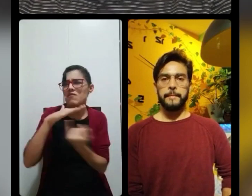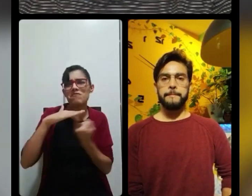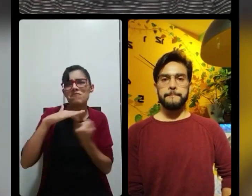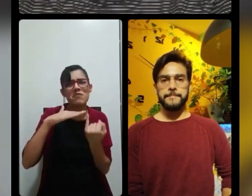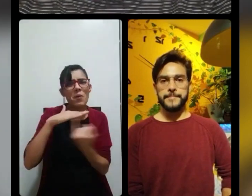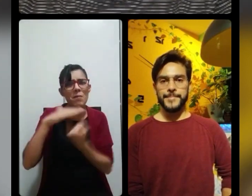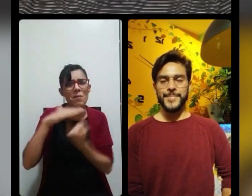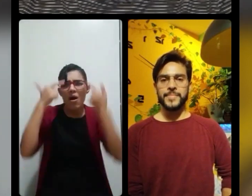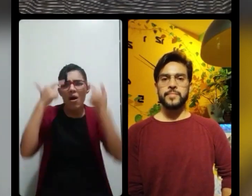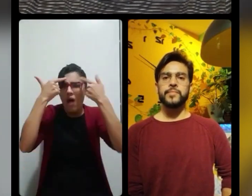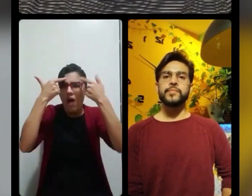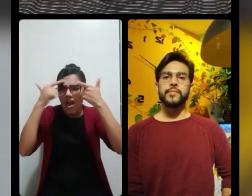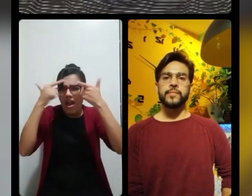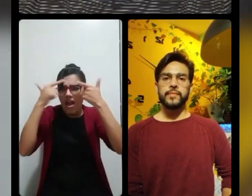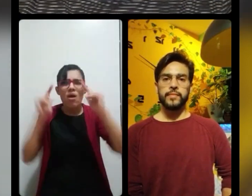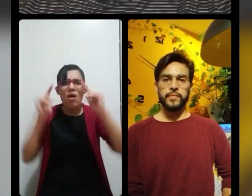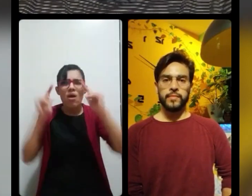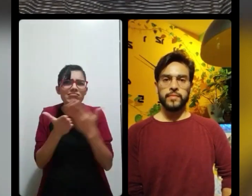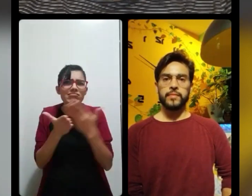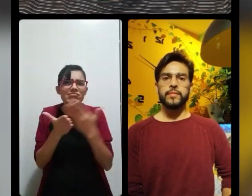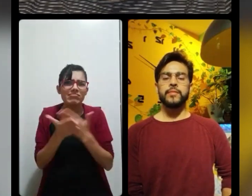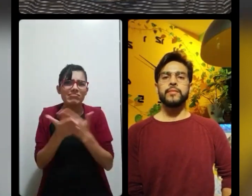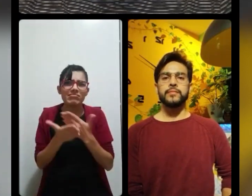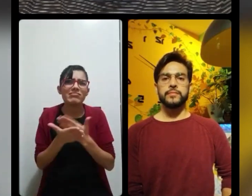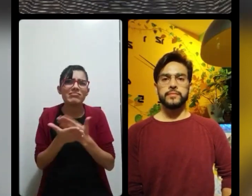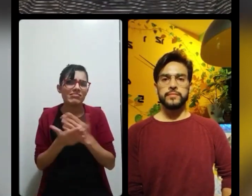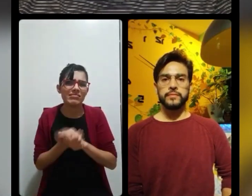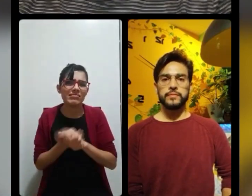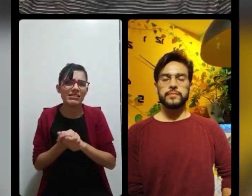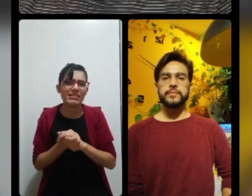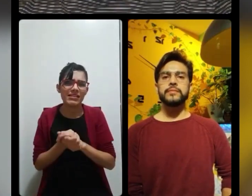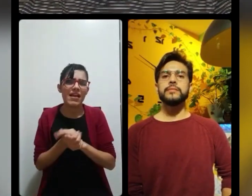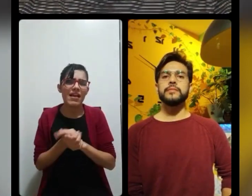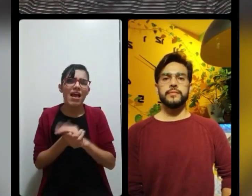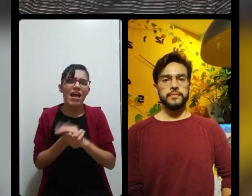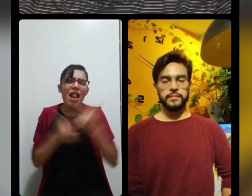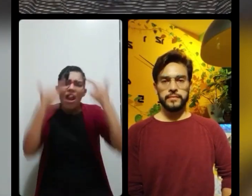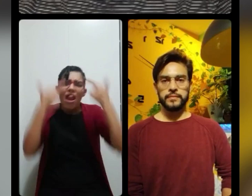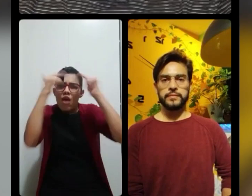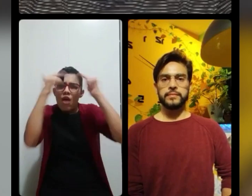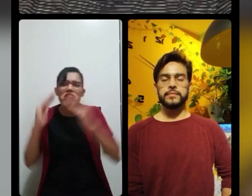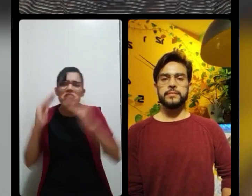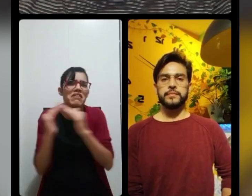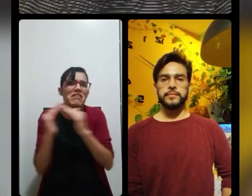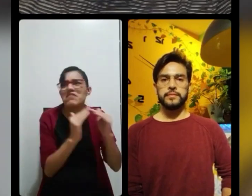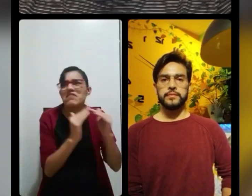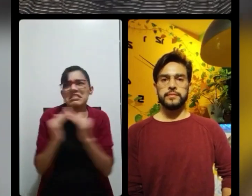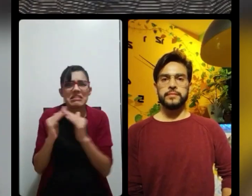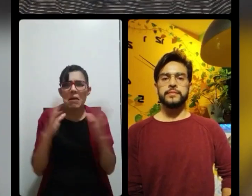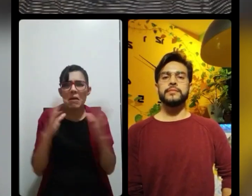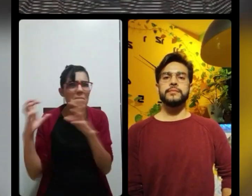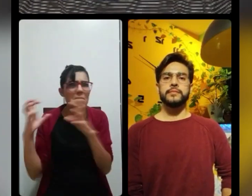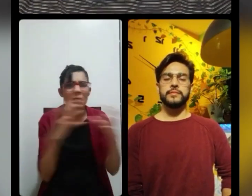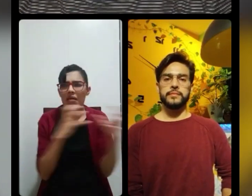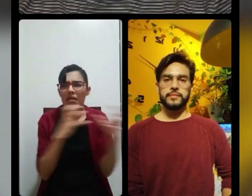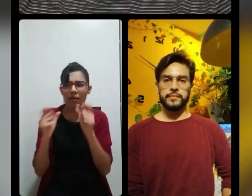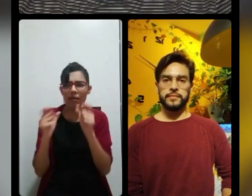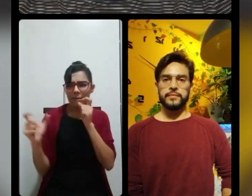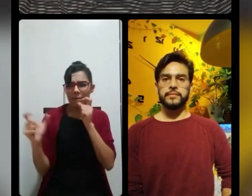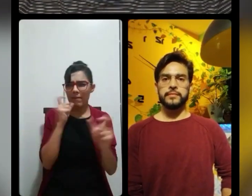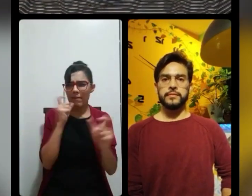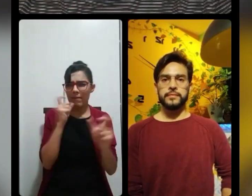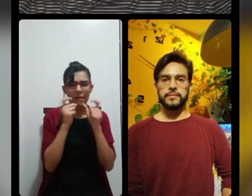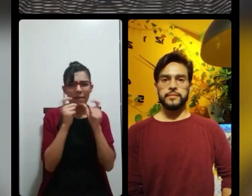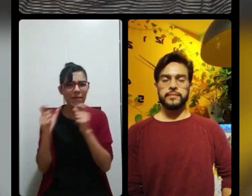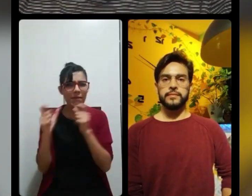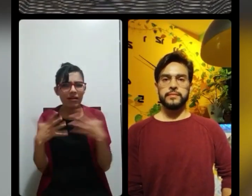de empregadas domésticas, de vizinhos, de meninos que passam pela rua, de brigas, de xingamentos, de elogios, né? E vai criando